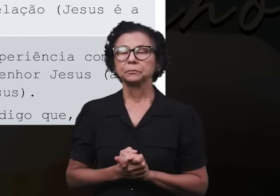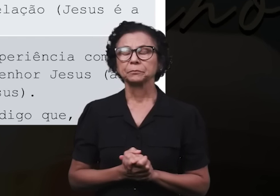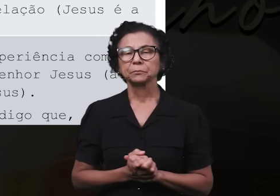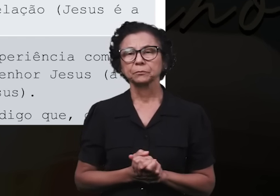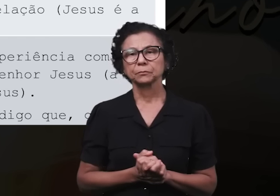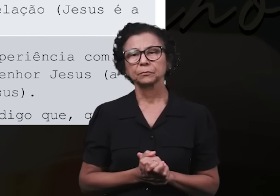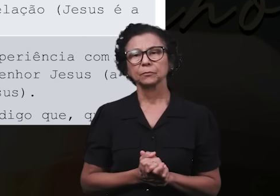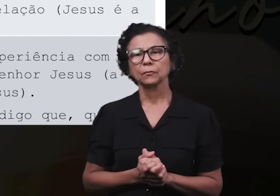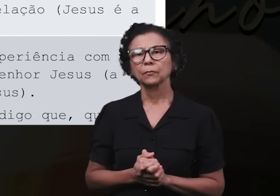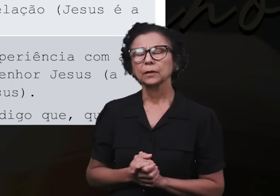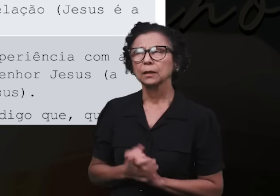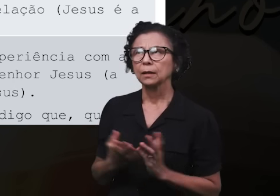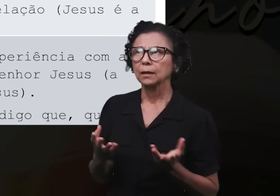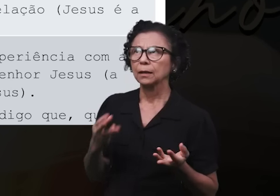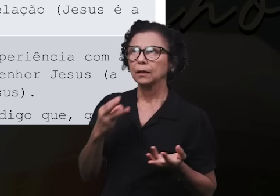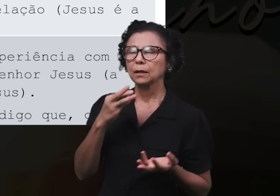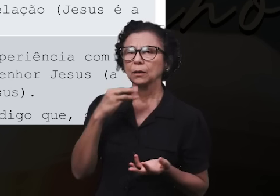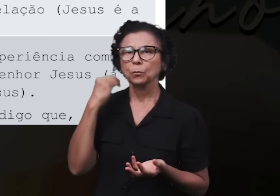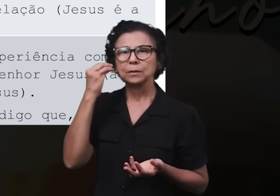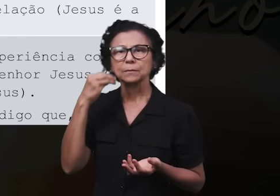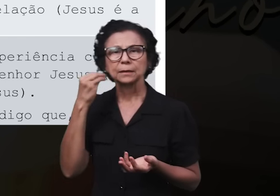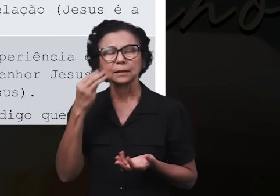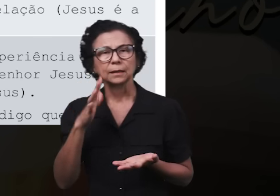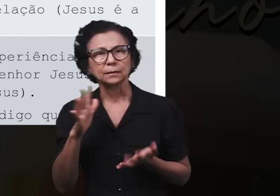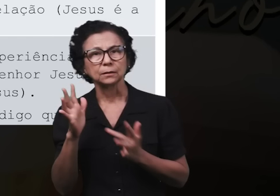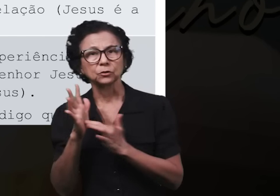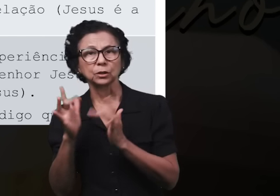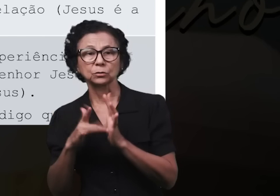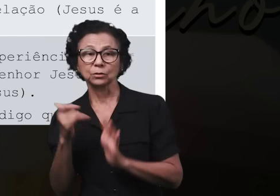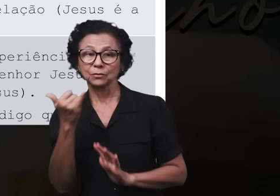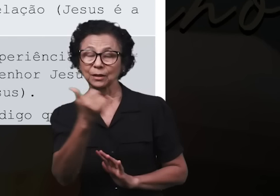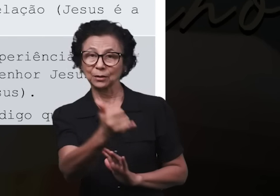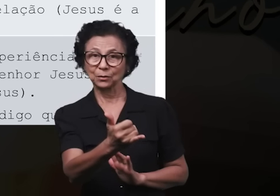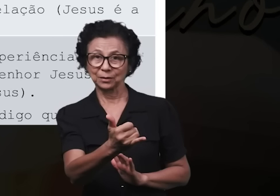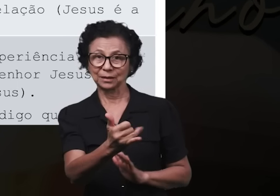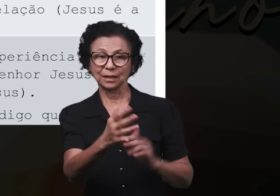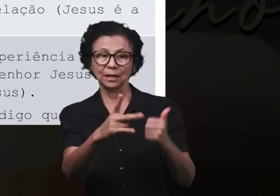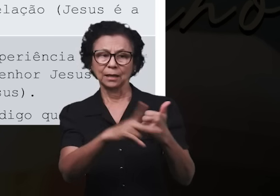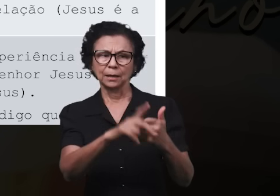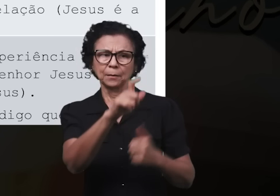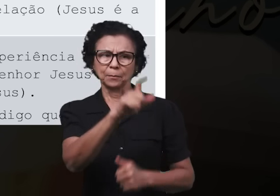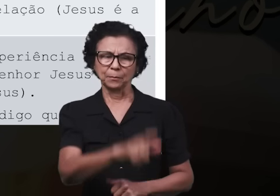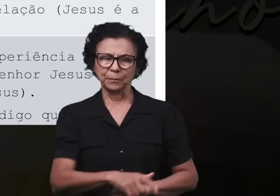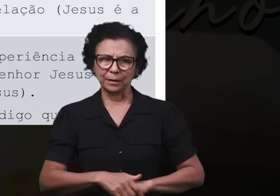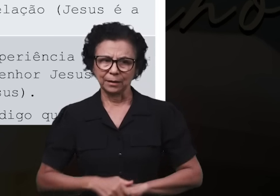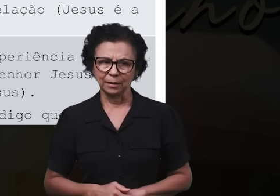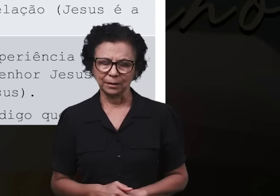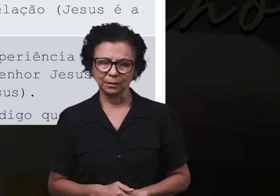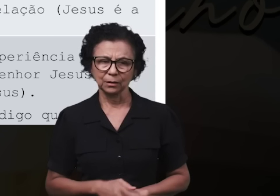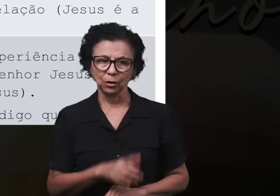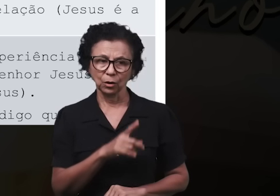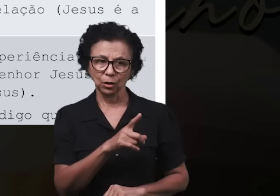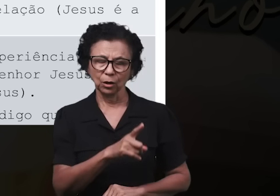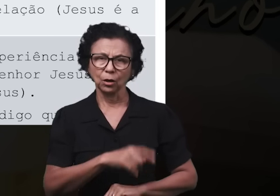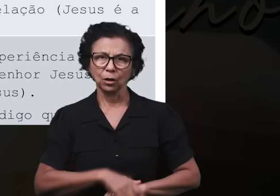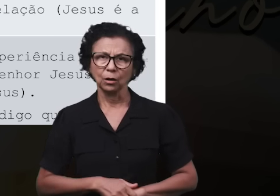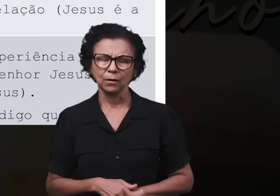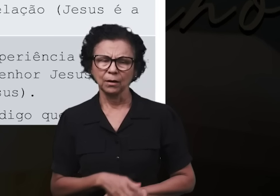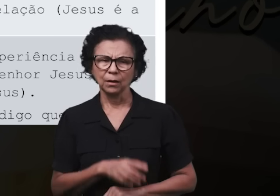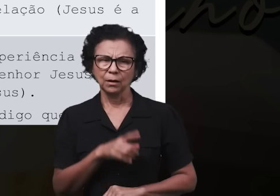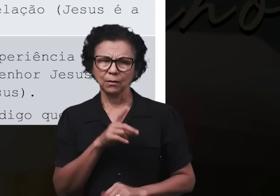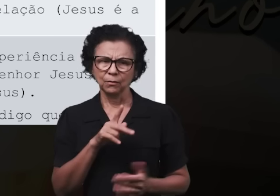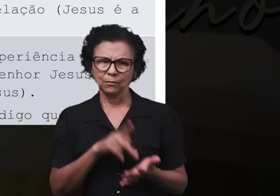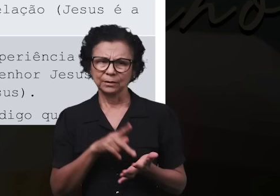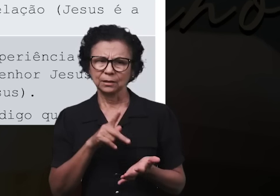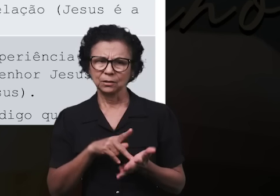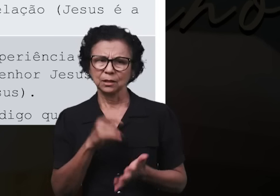o apóstolo João escreveu a experiência do que Jesus falou para Pedro. Na verdade, te digo que quando eras mais moço,